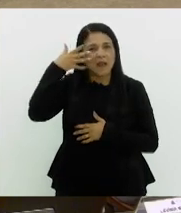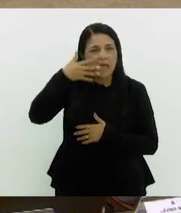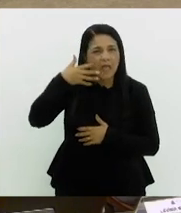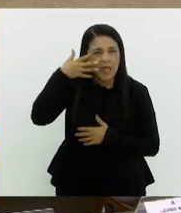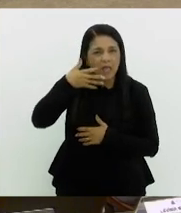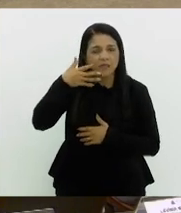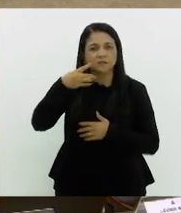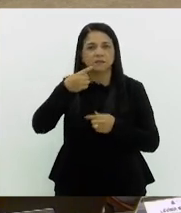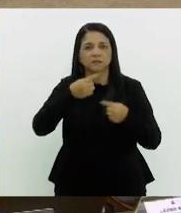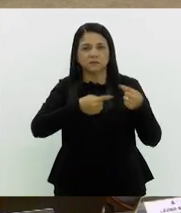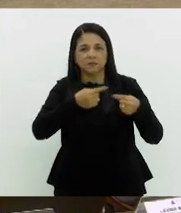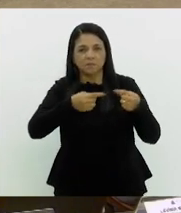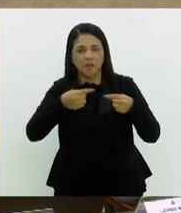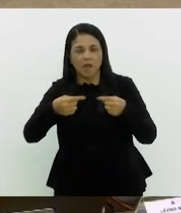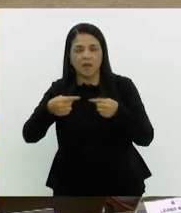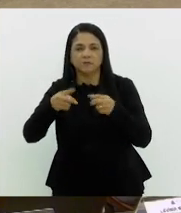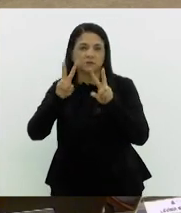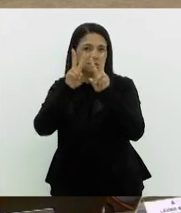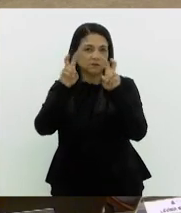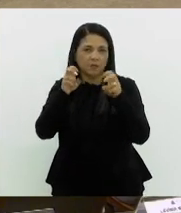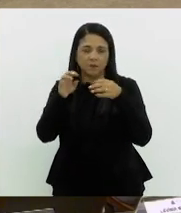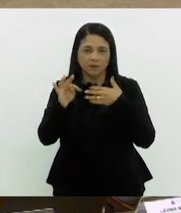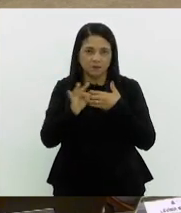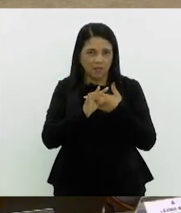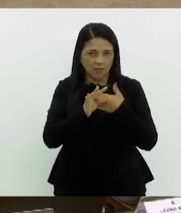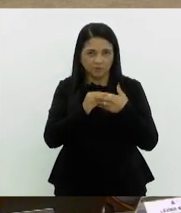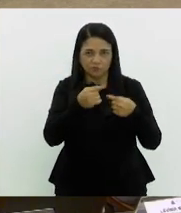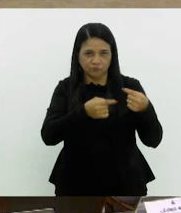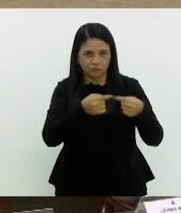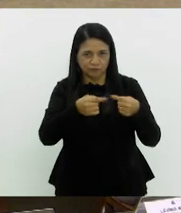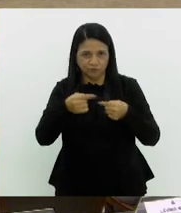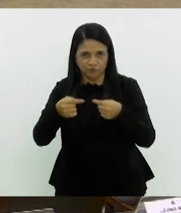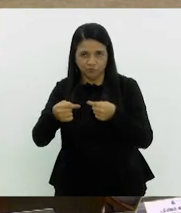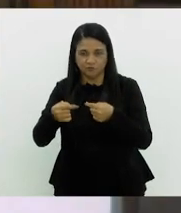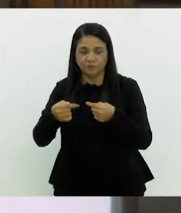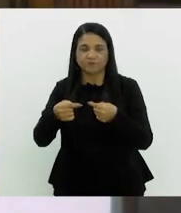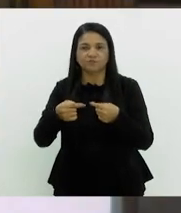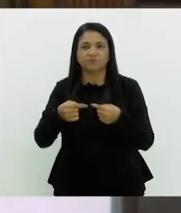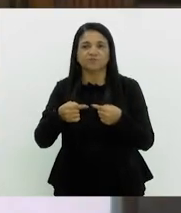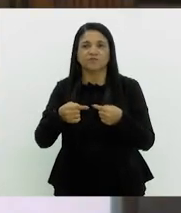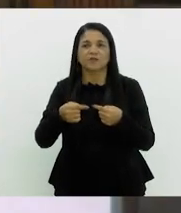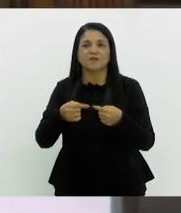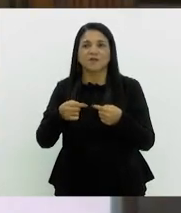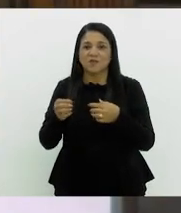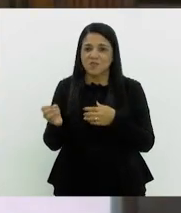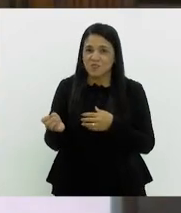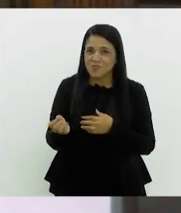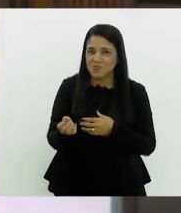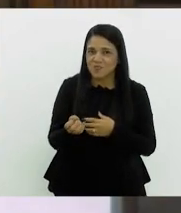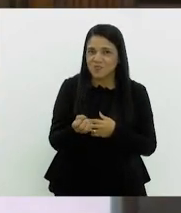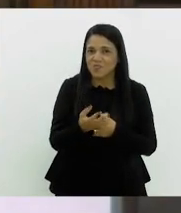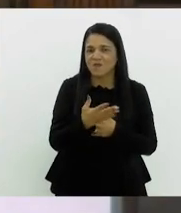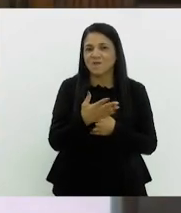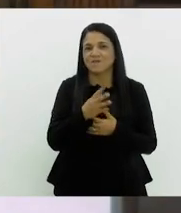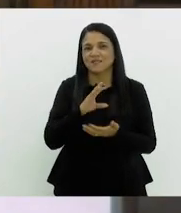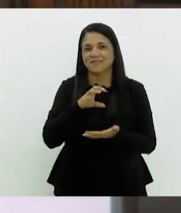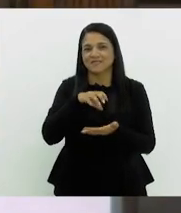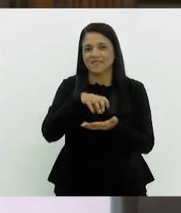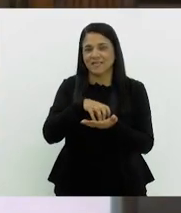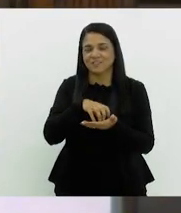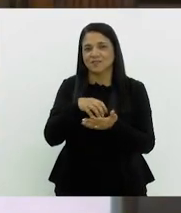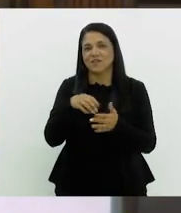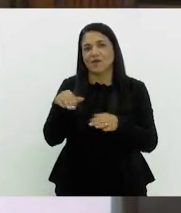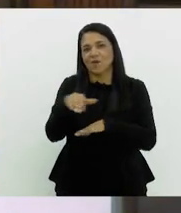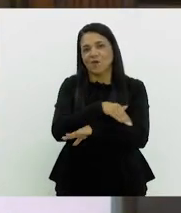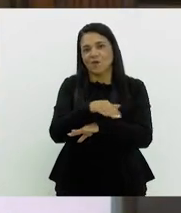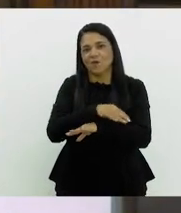grandes temas técnicos que serão discutidos aqui, na verdade, na nossa sede nova, ali na Rua da Ajuda, número